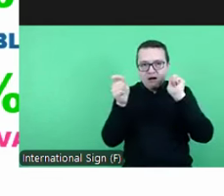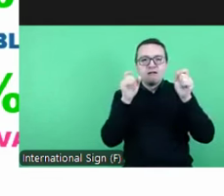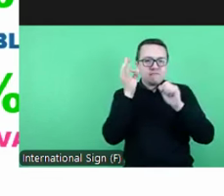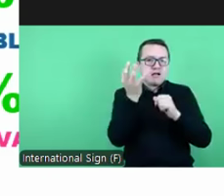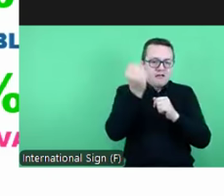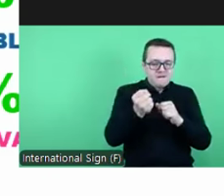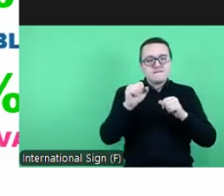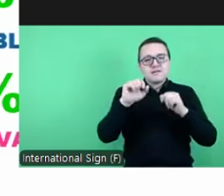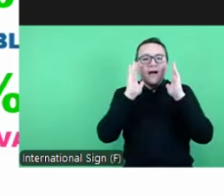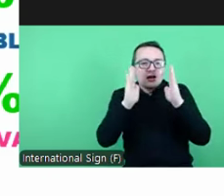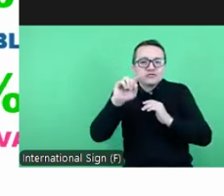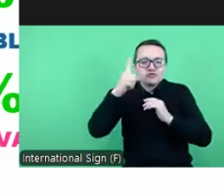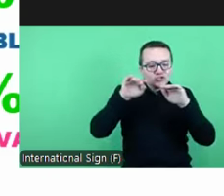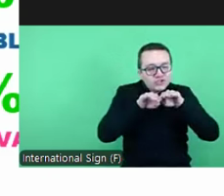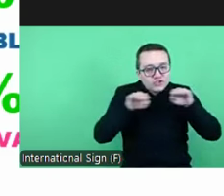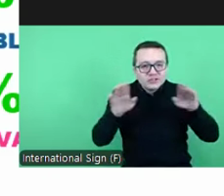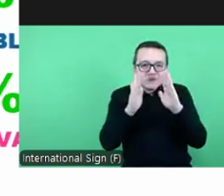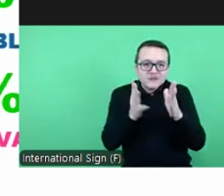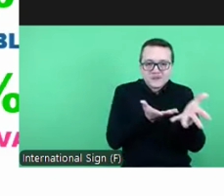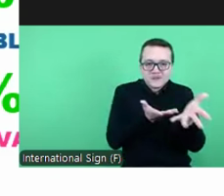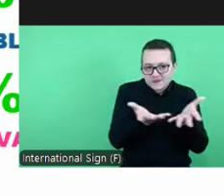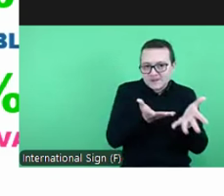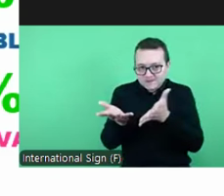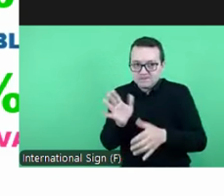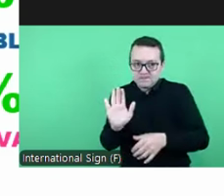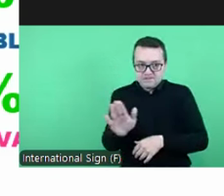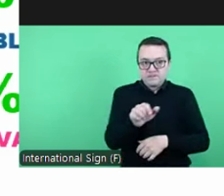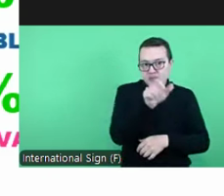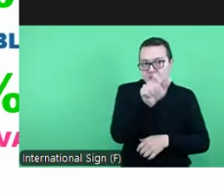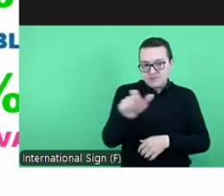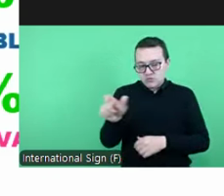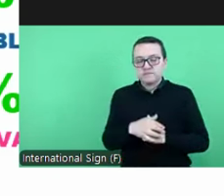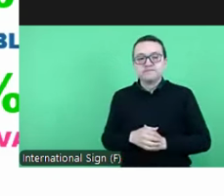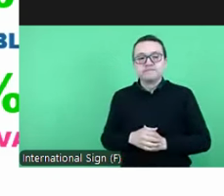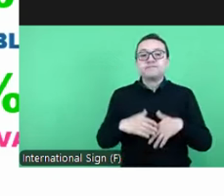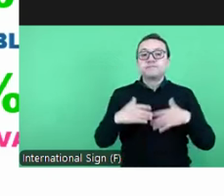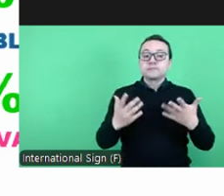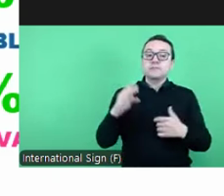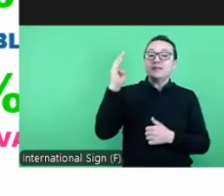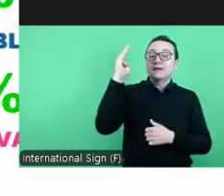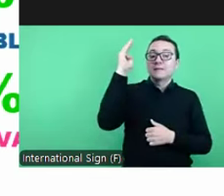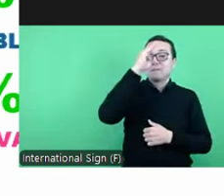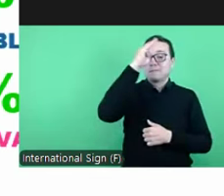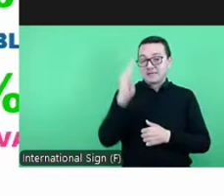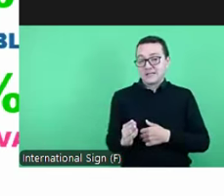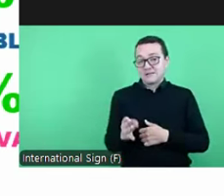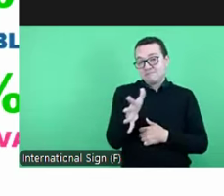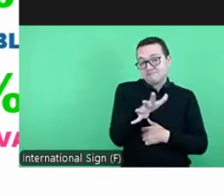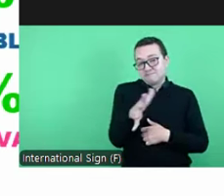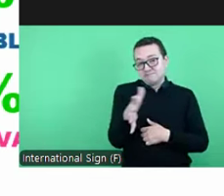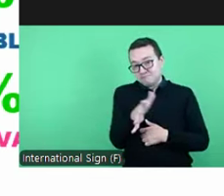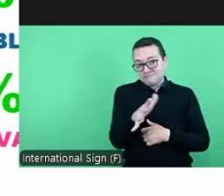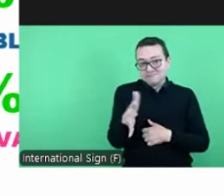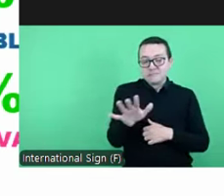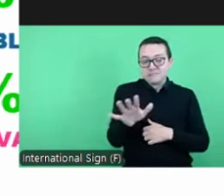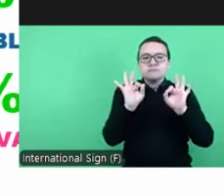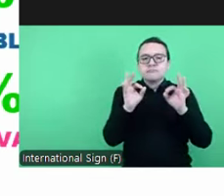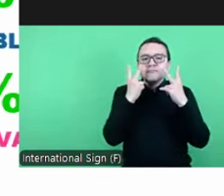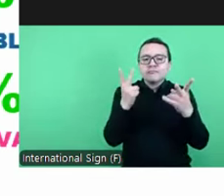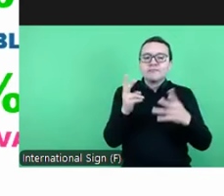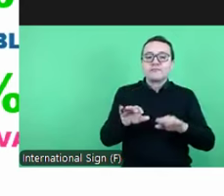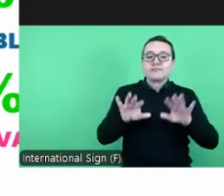It porta de is entrada, present até at a atenção the especializada. federal, state, No and Brasil, municipal levels aproximadamente, como and vocês podem ver, 10%